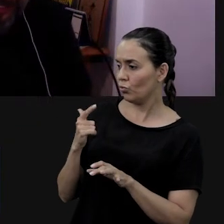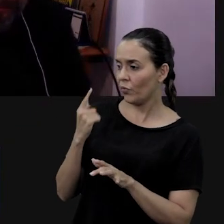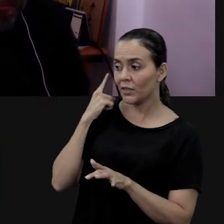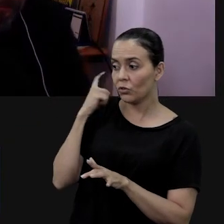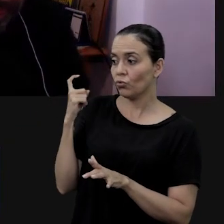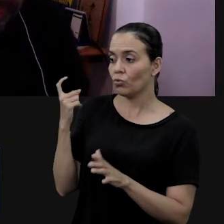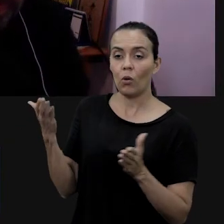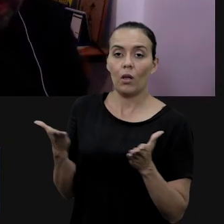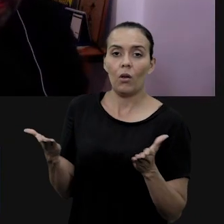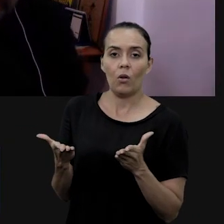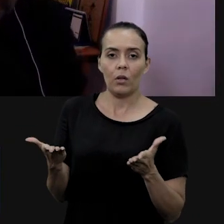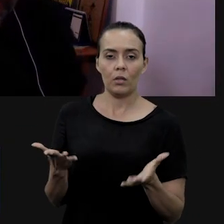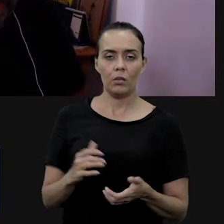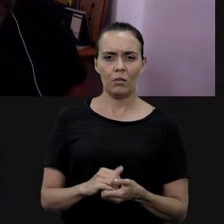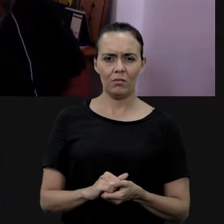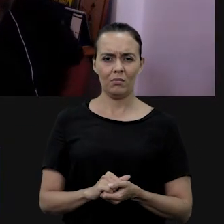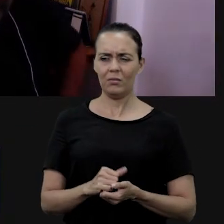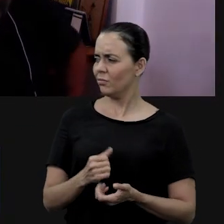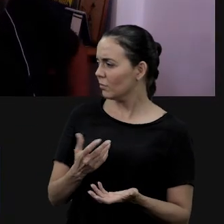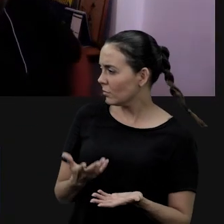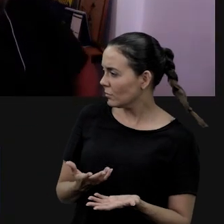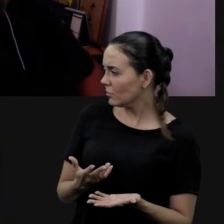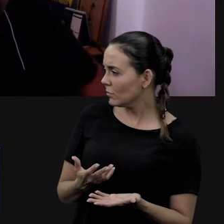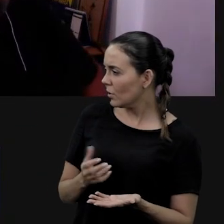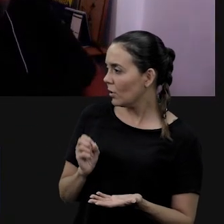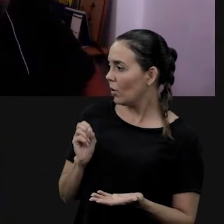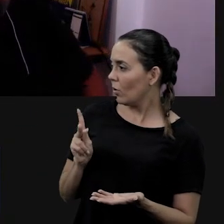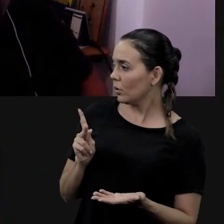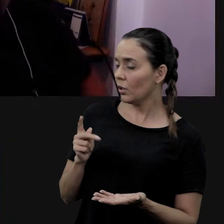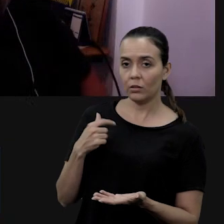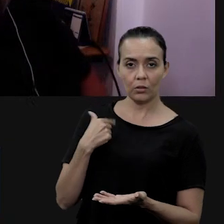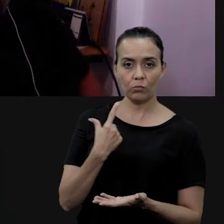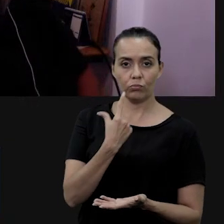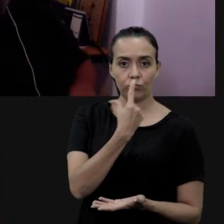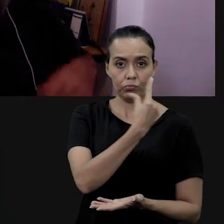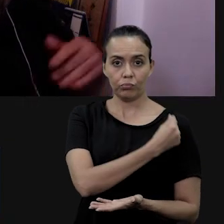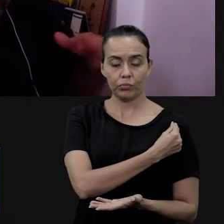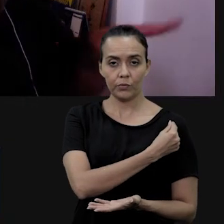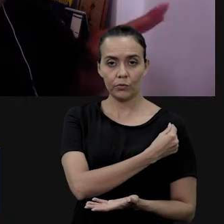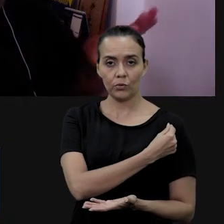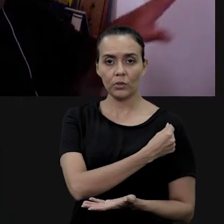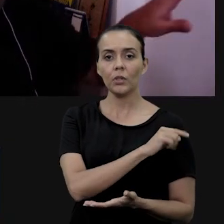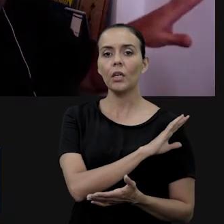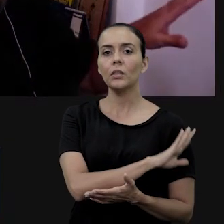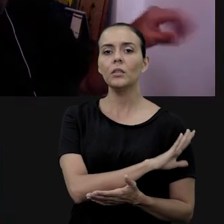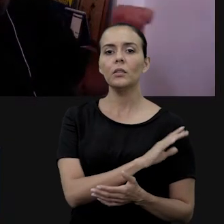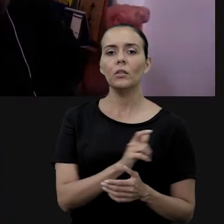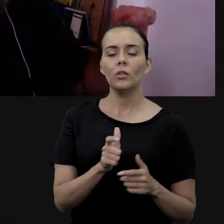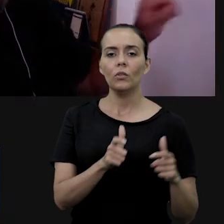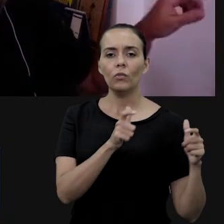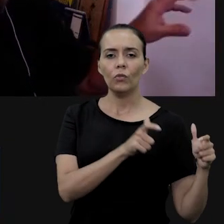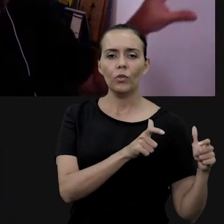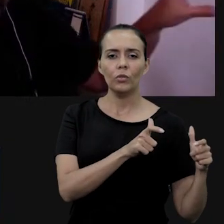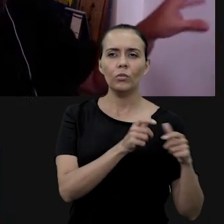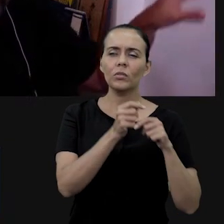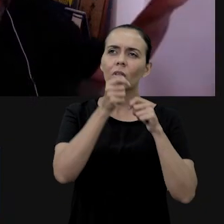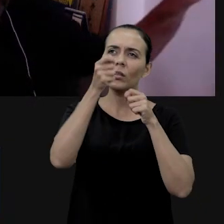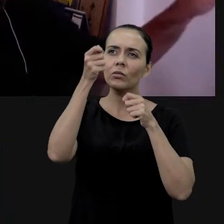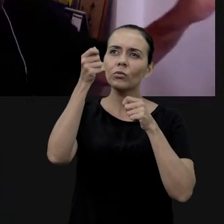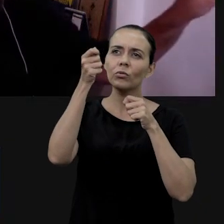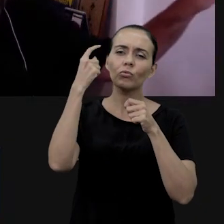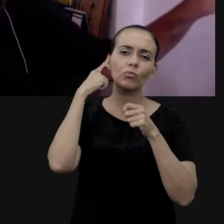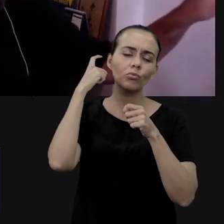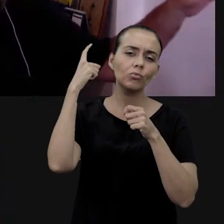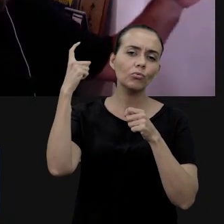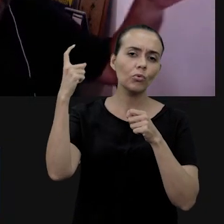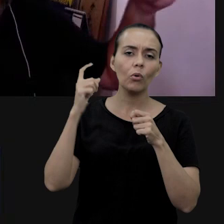eles avisaram o meu colega assim, olha, não vai ter som agora, né? Ele pensou, bom, então eu vou dar uma saída aqui, vou sair um pouco. Ele